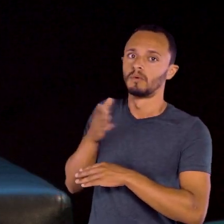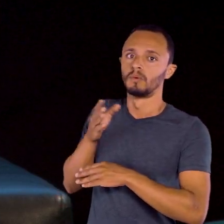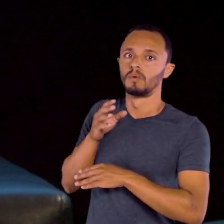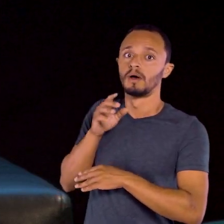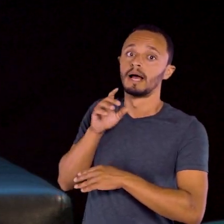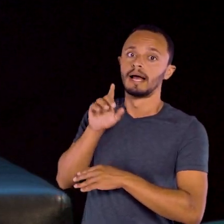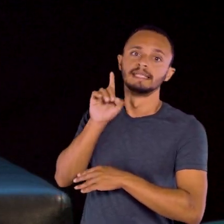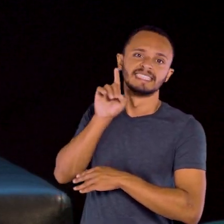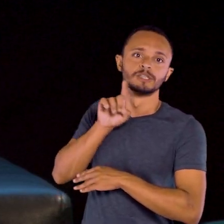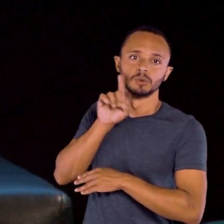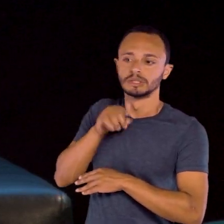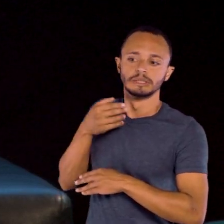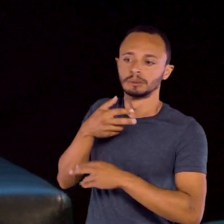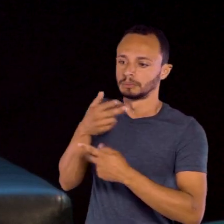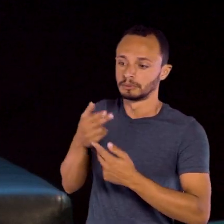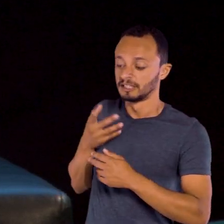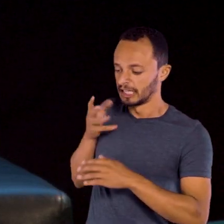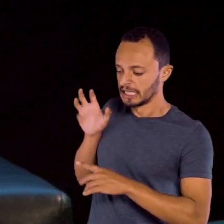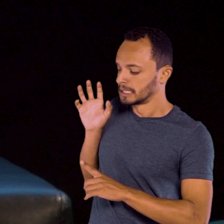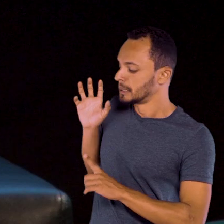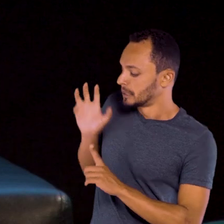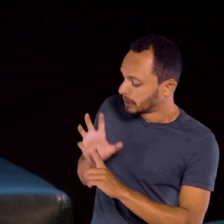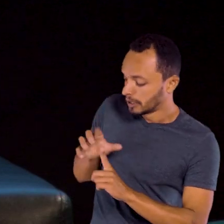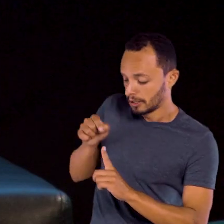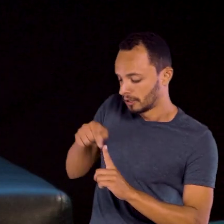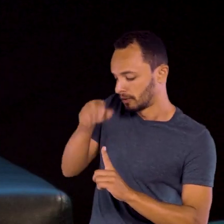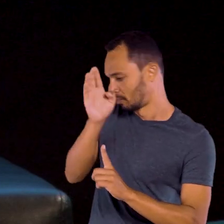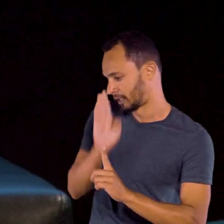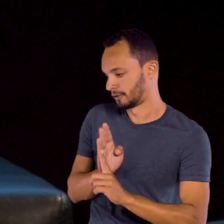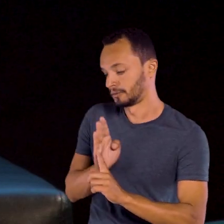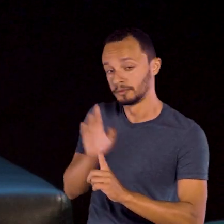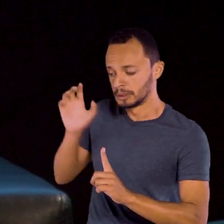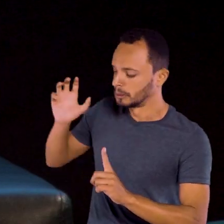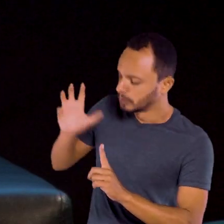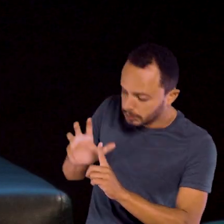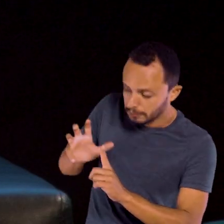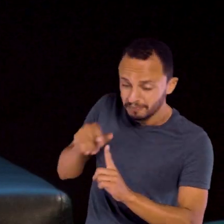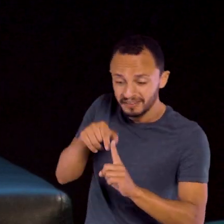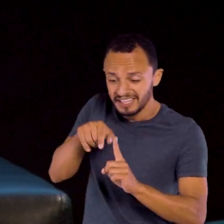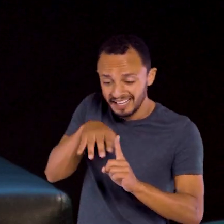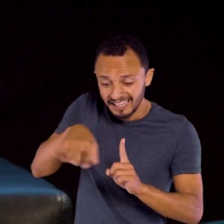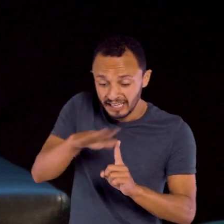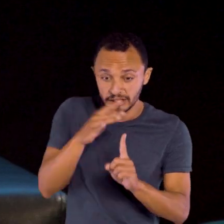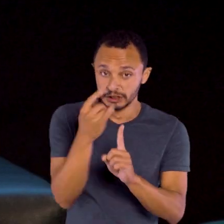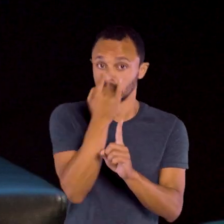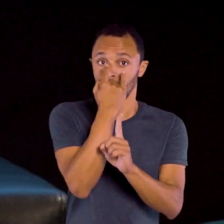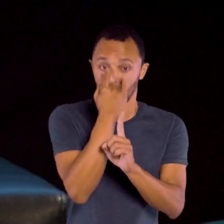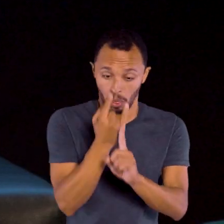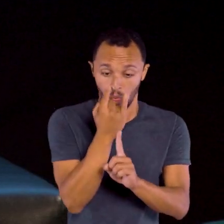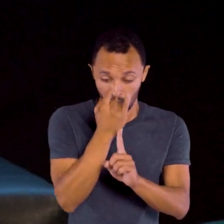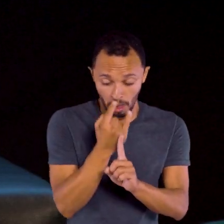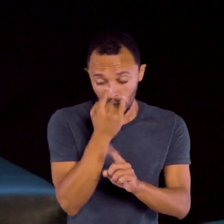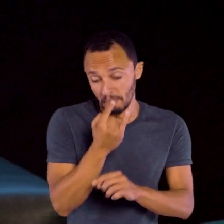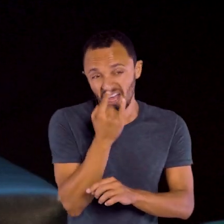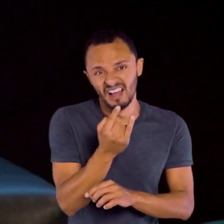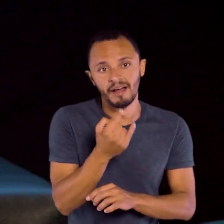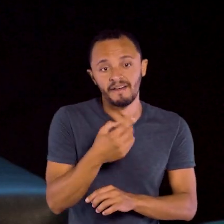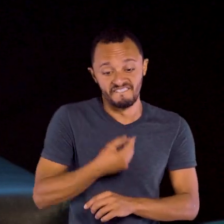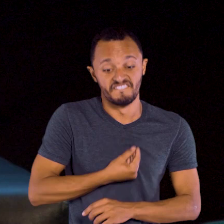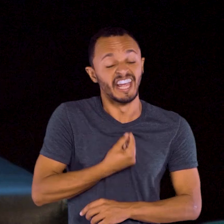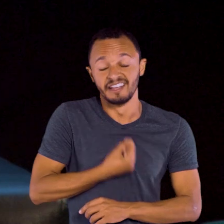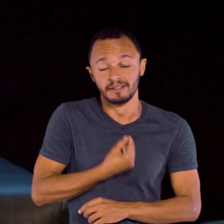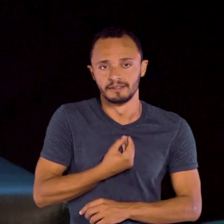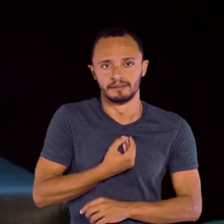outros futuros, outras possibilidades de finais e de vidas. Então, do Água de Barrela, que